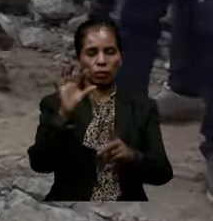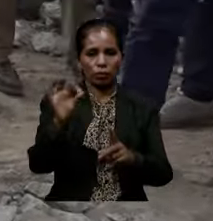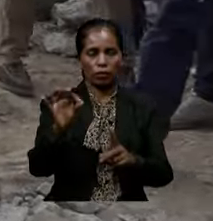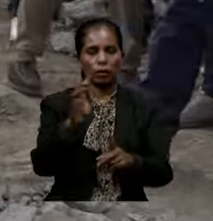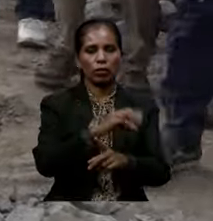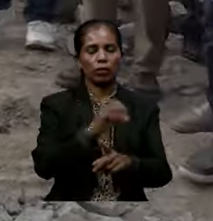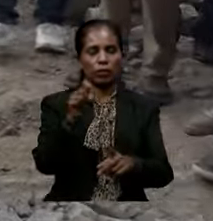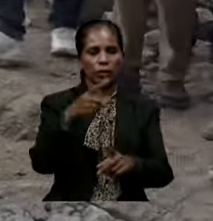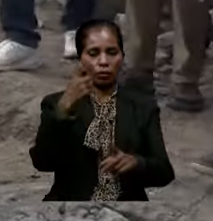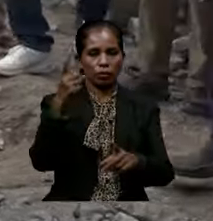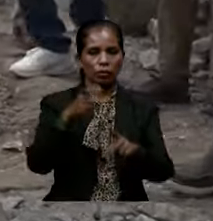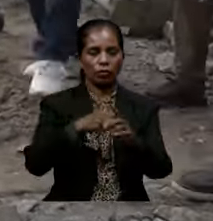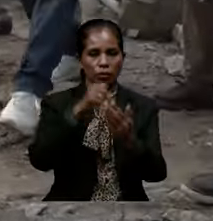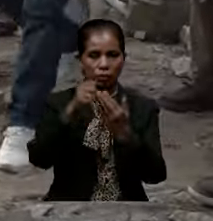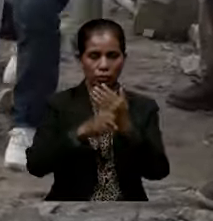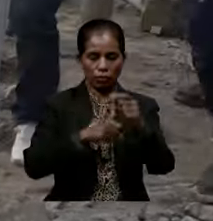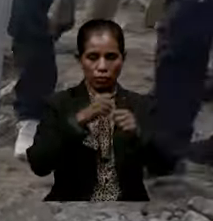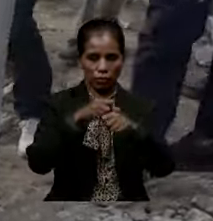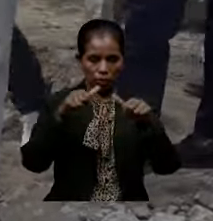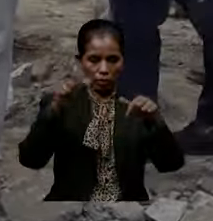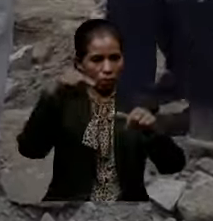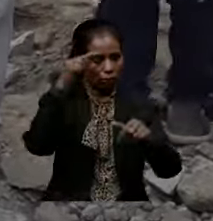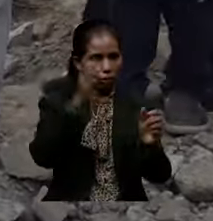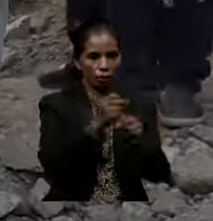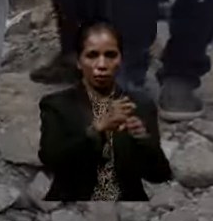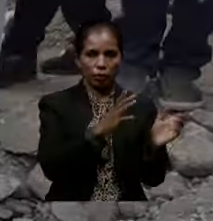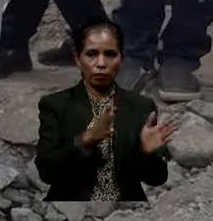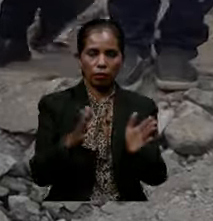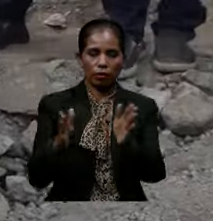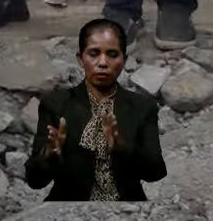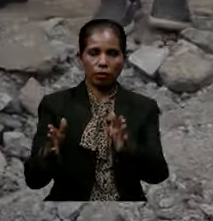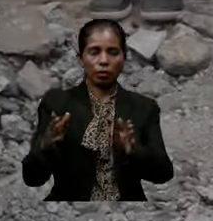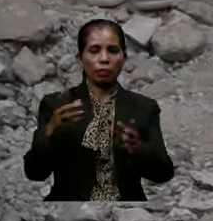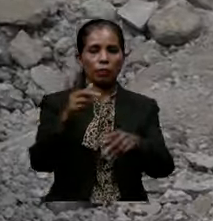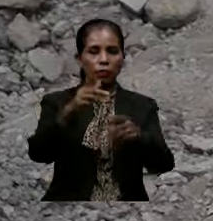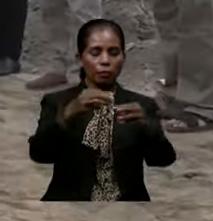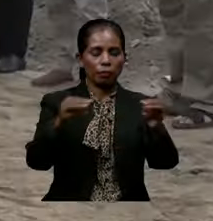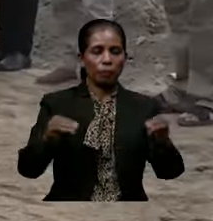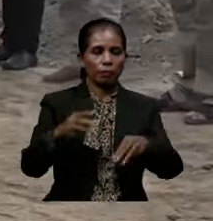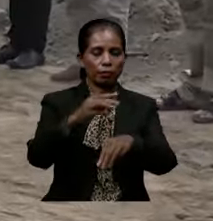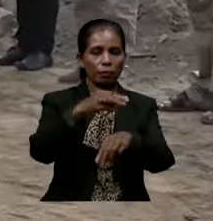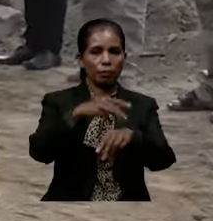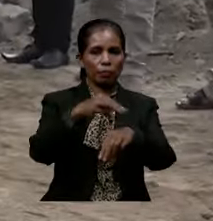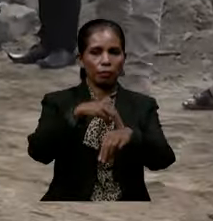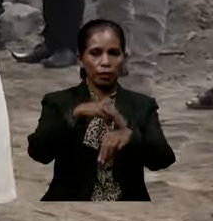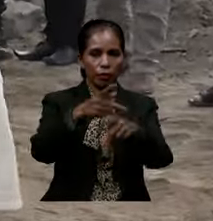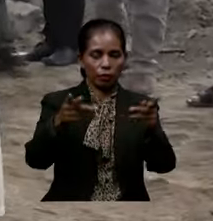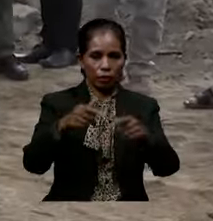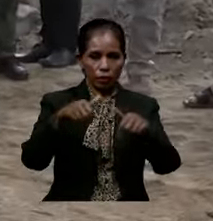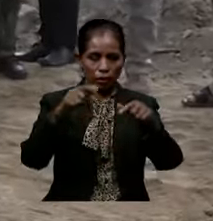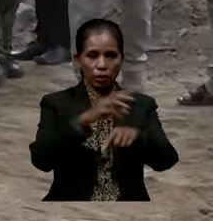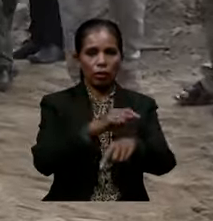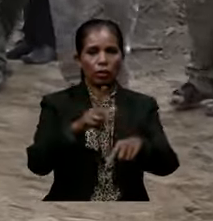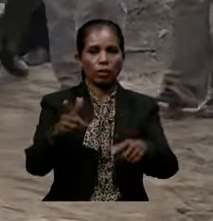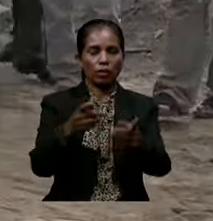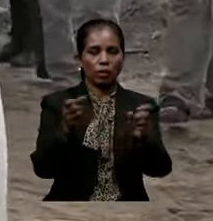sanu recebida fulan setembro ne governo halo una preparação ba altar e a Tasi tolu no halo reabilitação ba salão VIP e